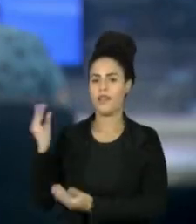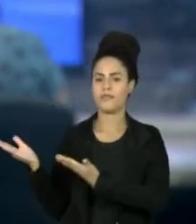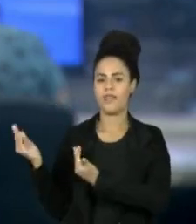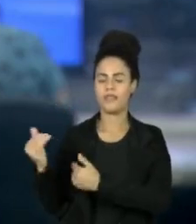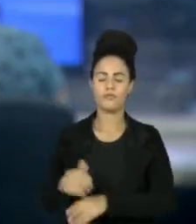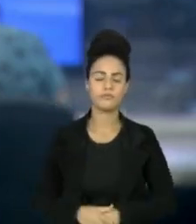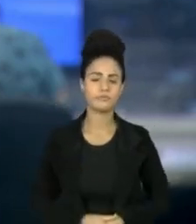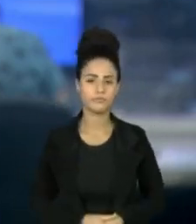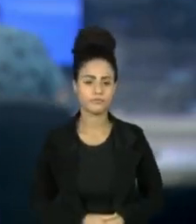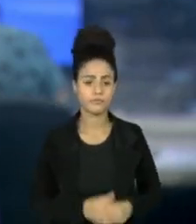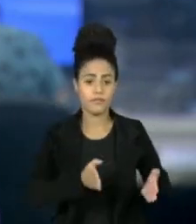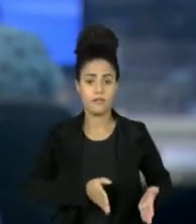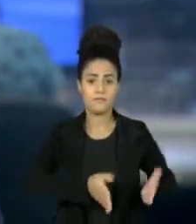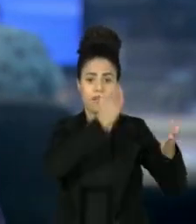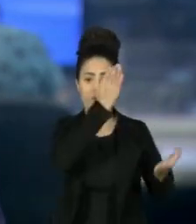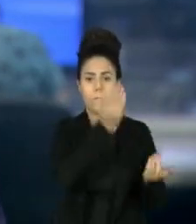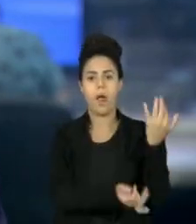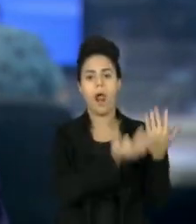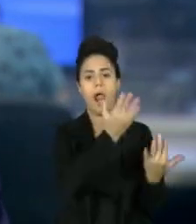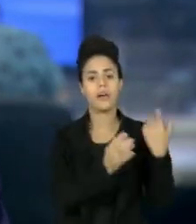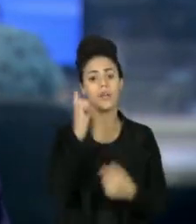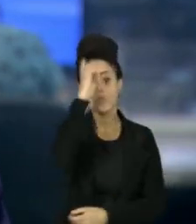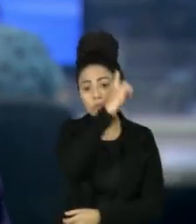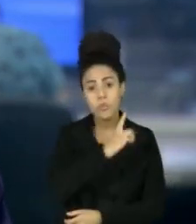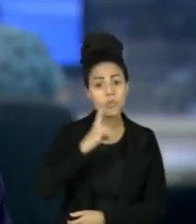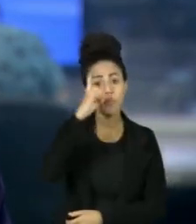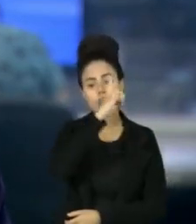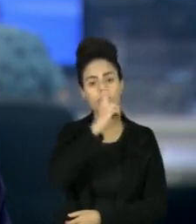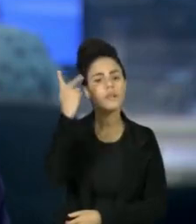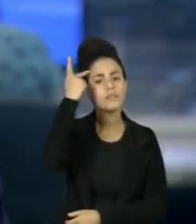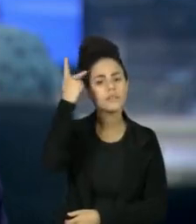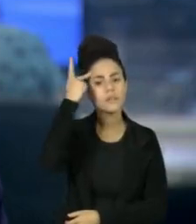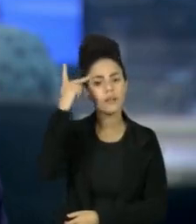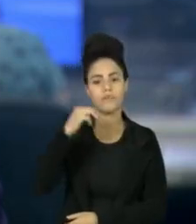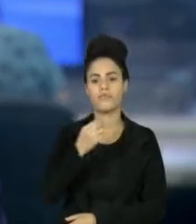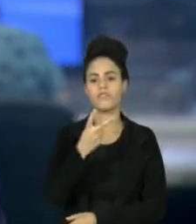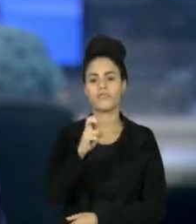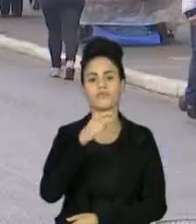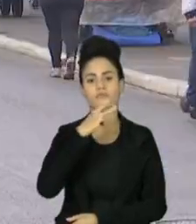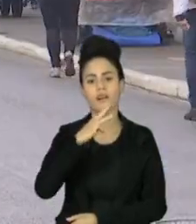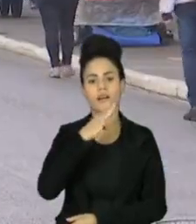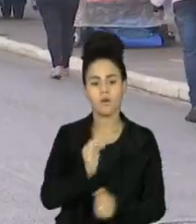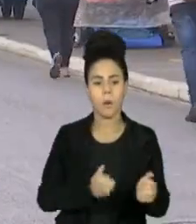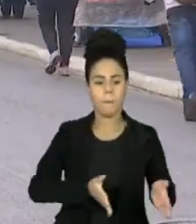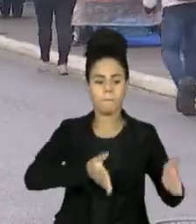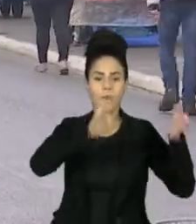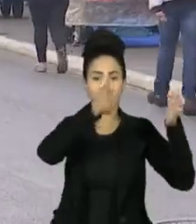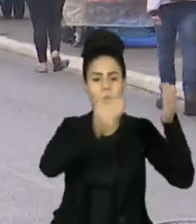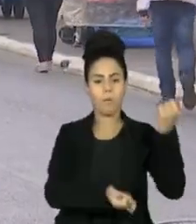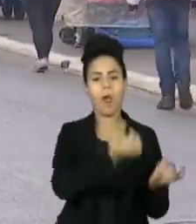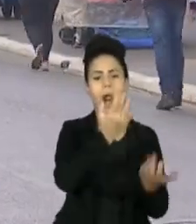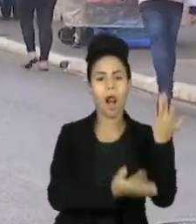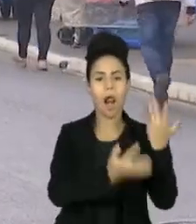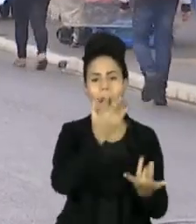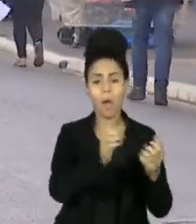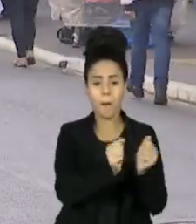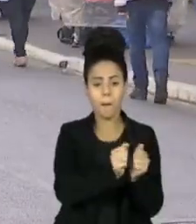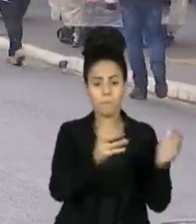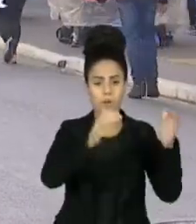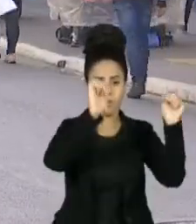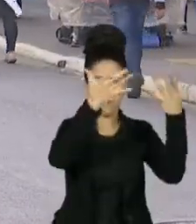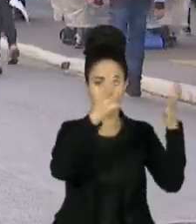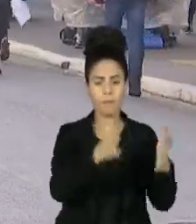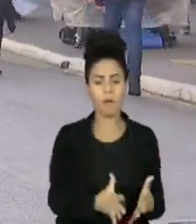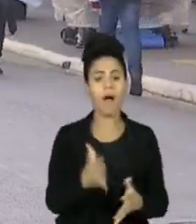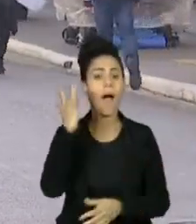O edifício que pegou fogo no domingo no centro de São Paulo deve ser demolido a partir de amanhã. Em uma das ruas mais movimentadas